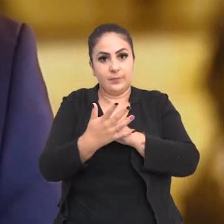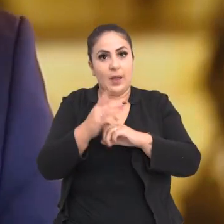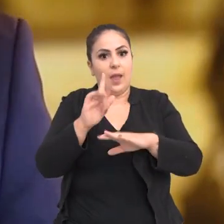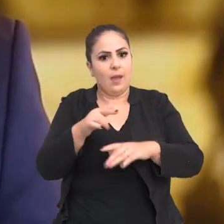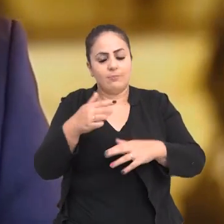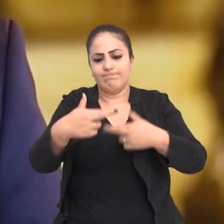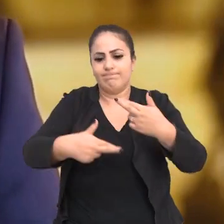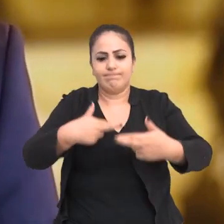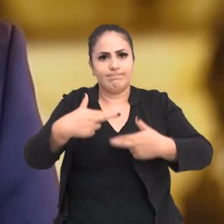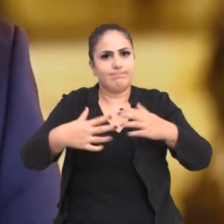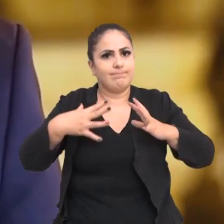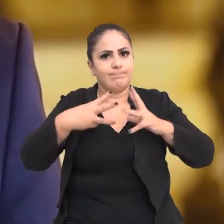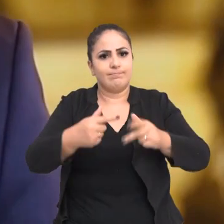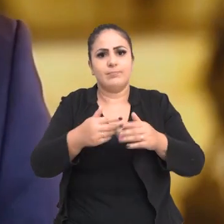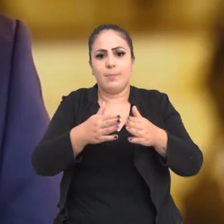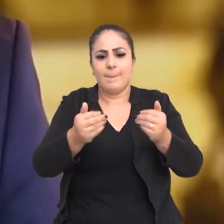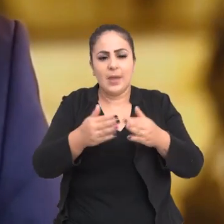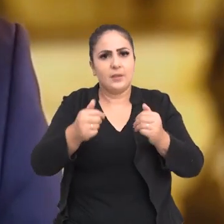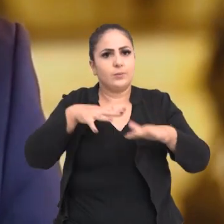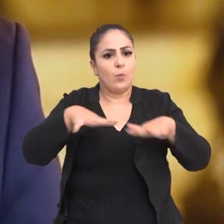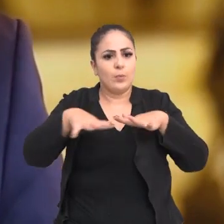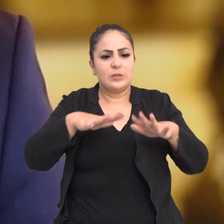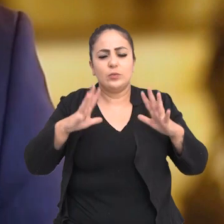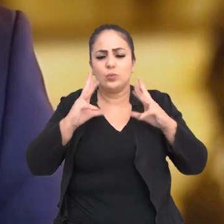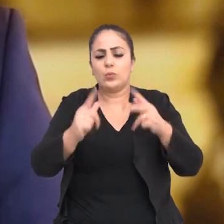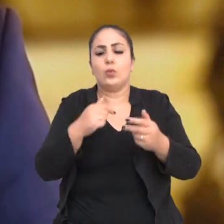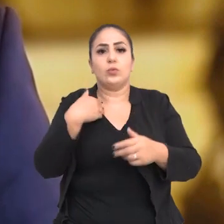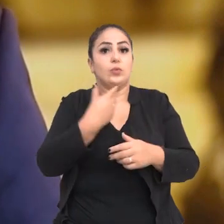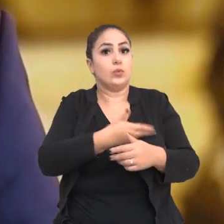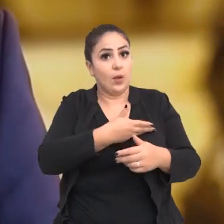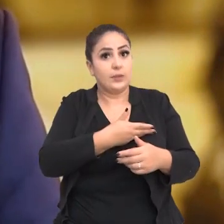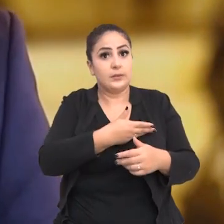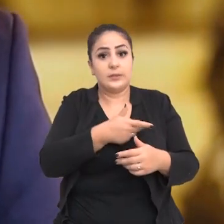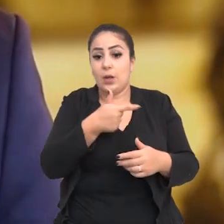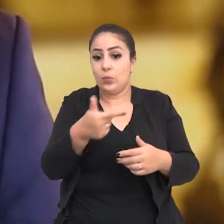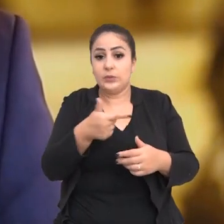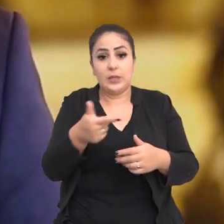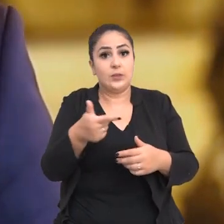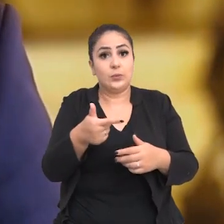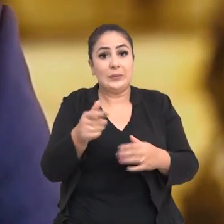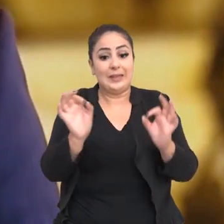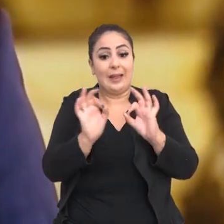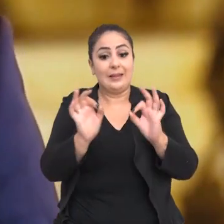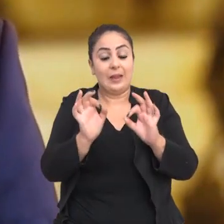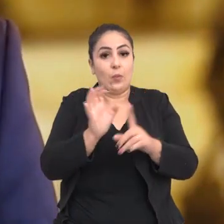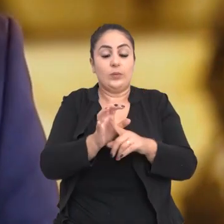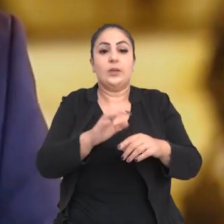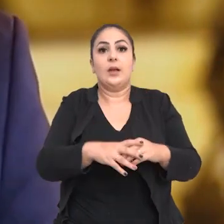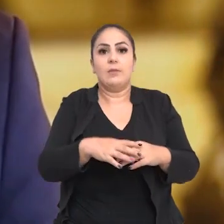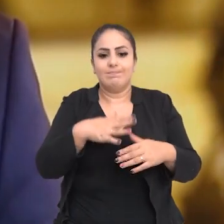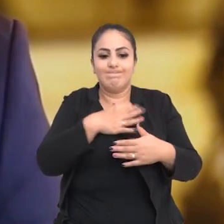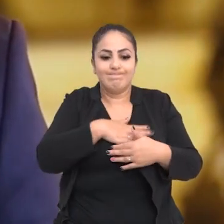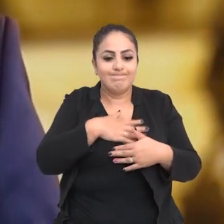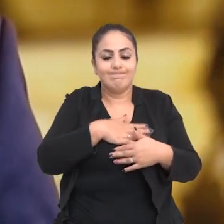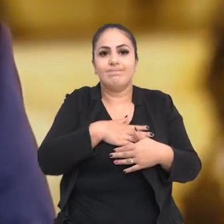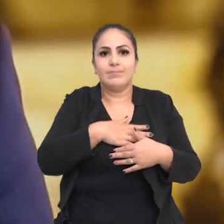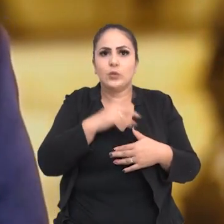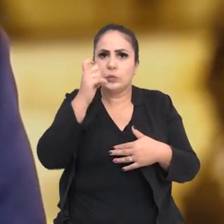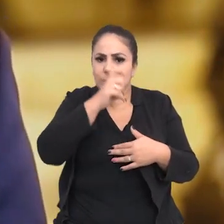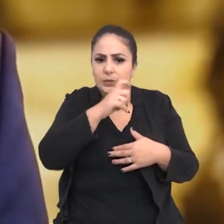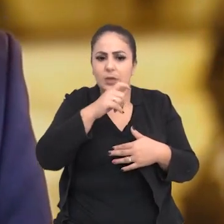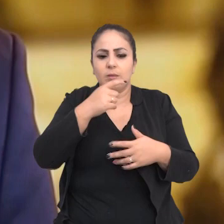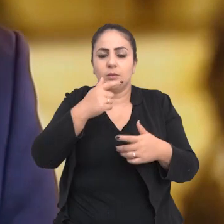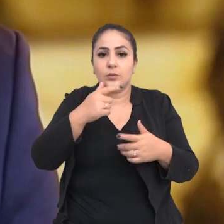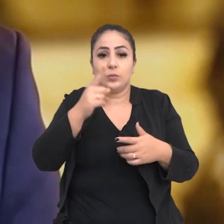verdadeira guerra que exige mobilização constante de todos nós, sem exceção. A situação é dramática e ela se